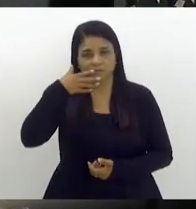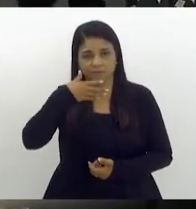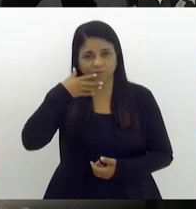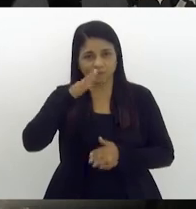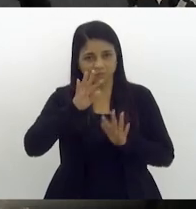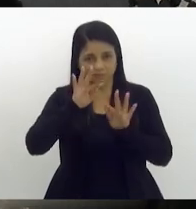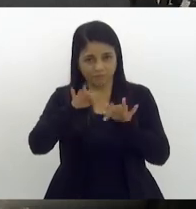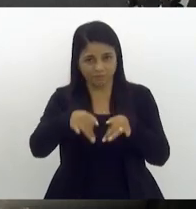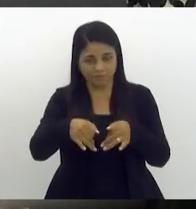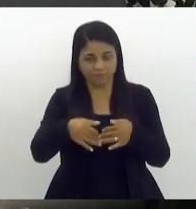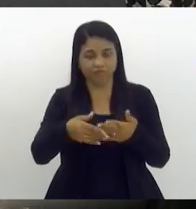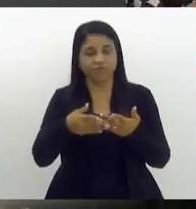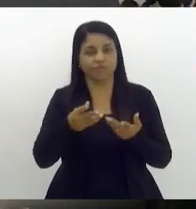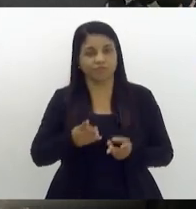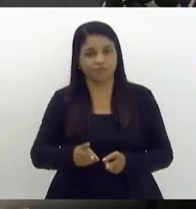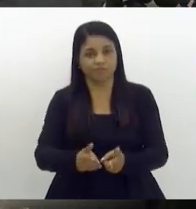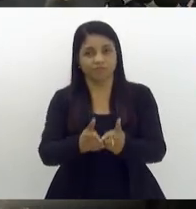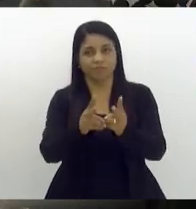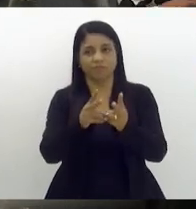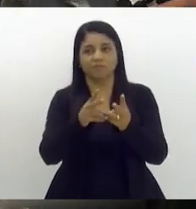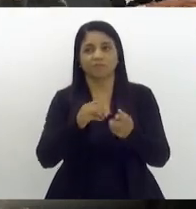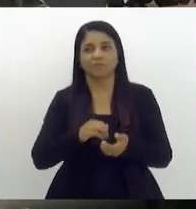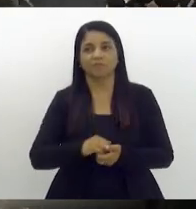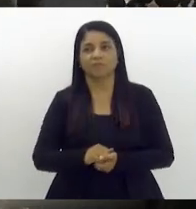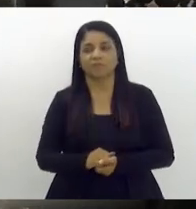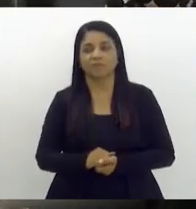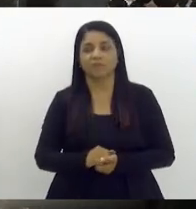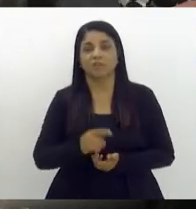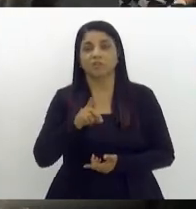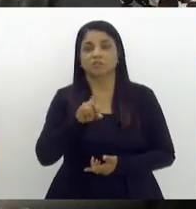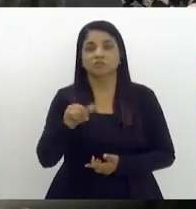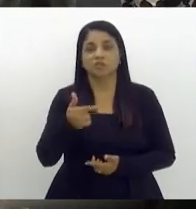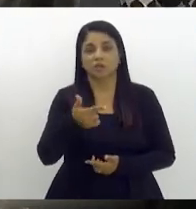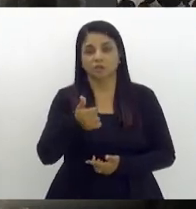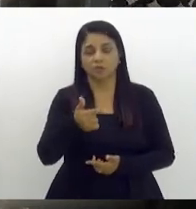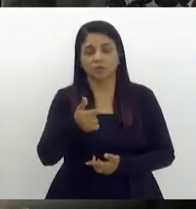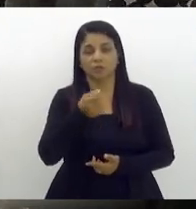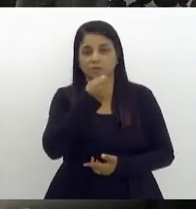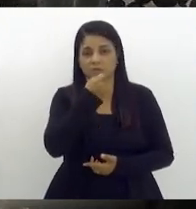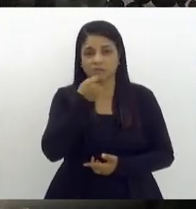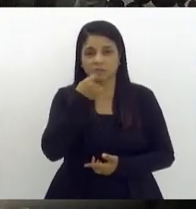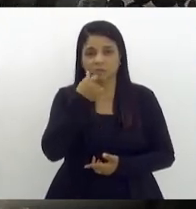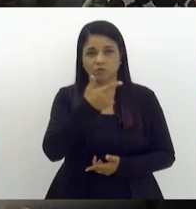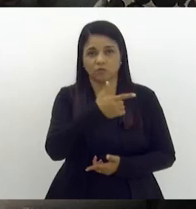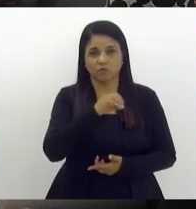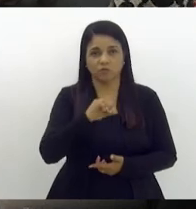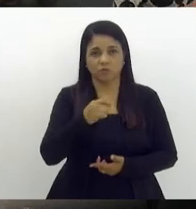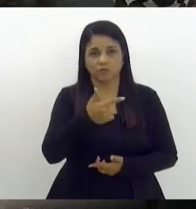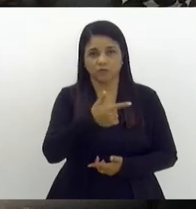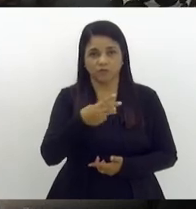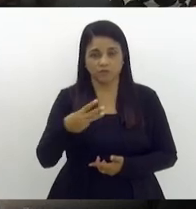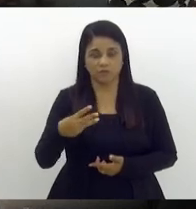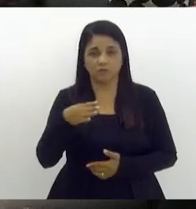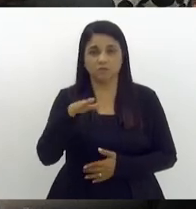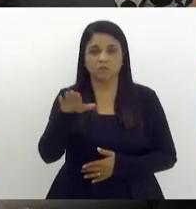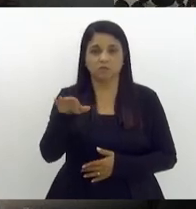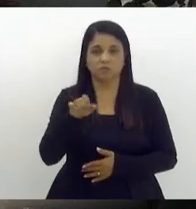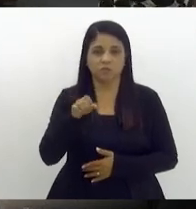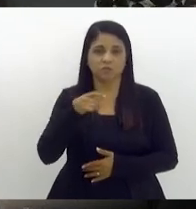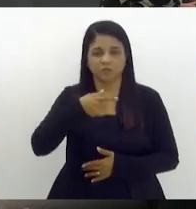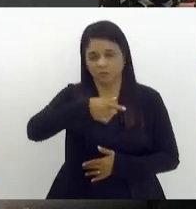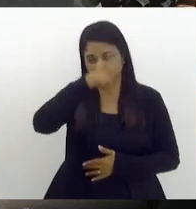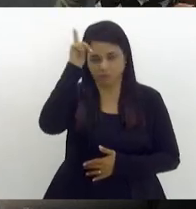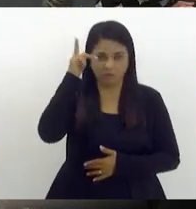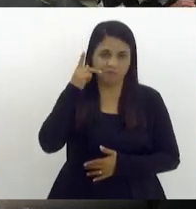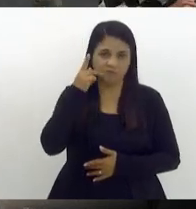Dando sequência ao expediente final, desse dia 12 de setembro de 2023, chamo o deputado Luiz Paulo para os seus 10